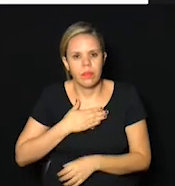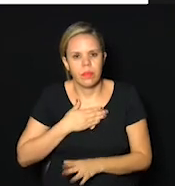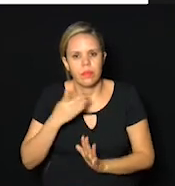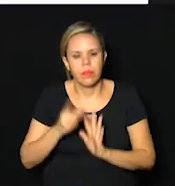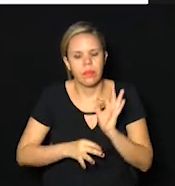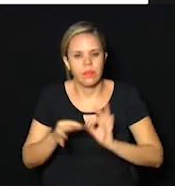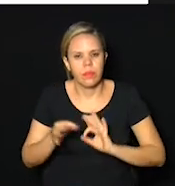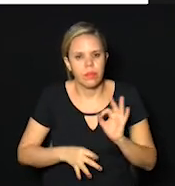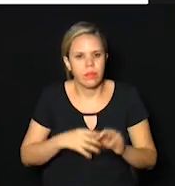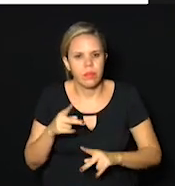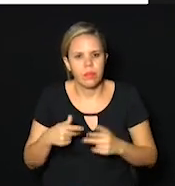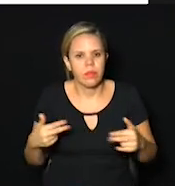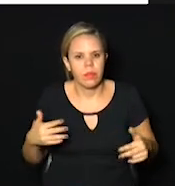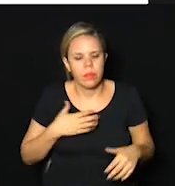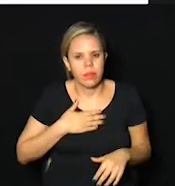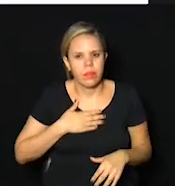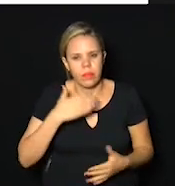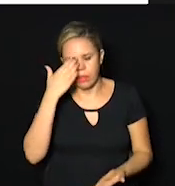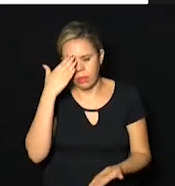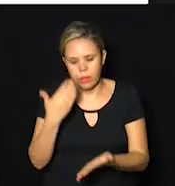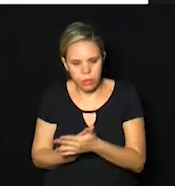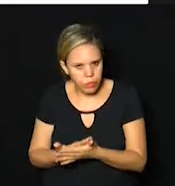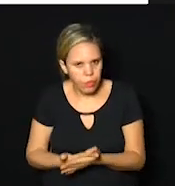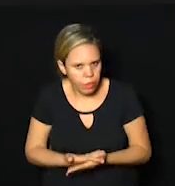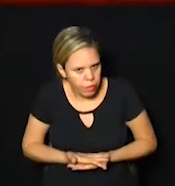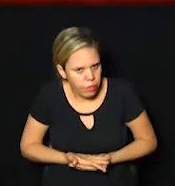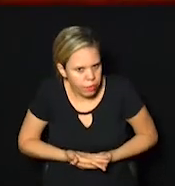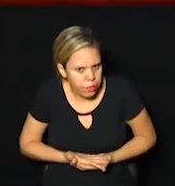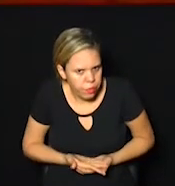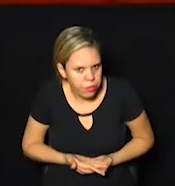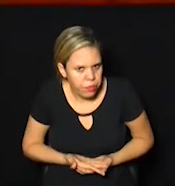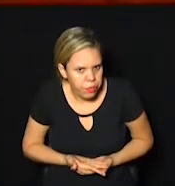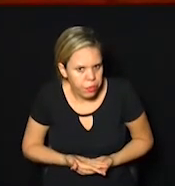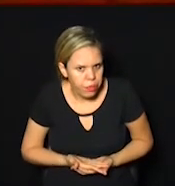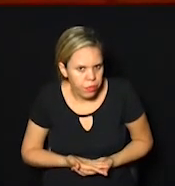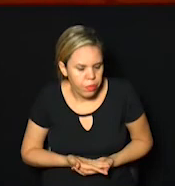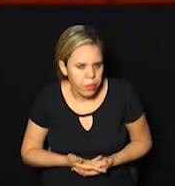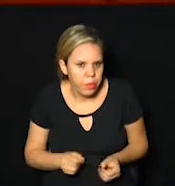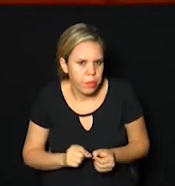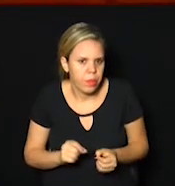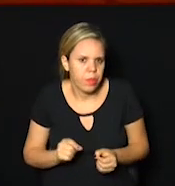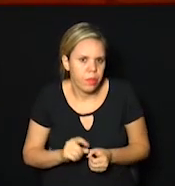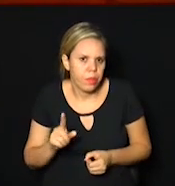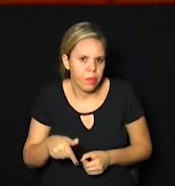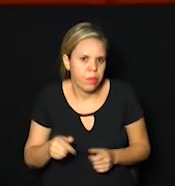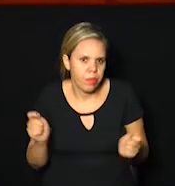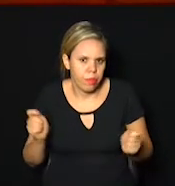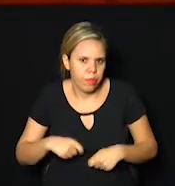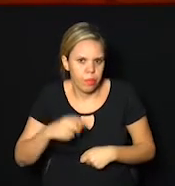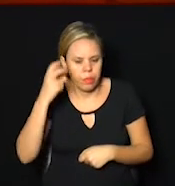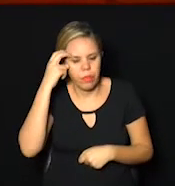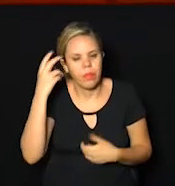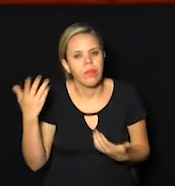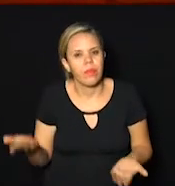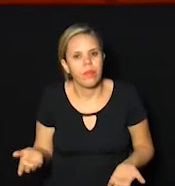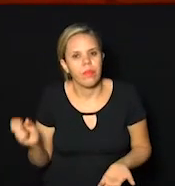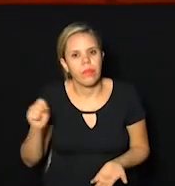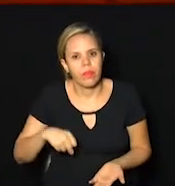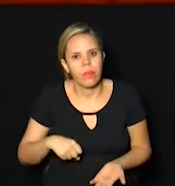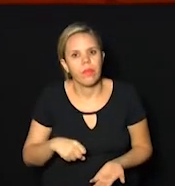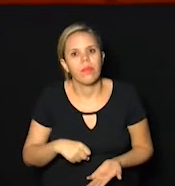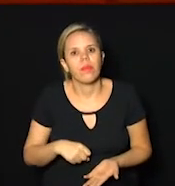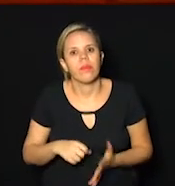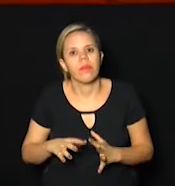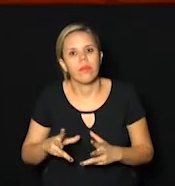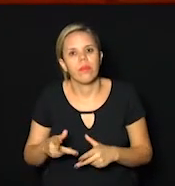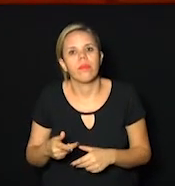projeto, das coisas que eu acredito, né? Quando eu faço isso de forma competente, aí sim faz